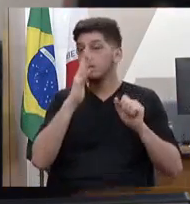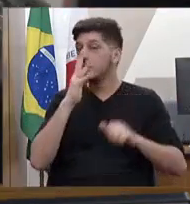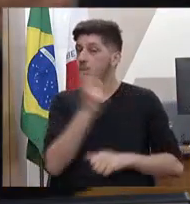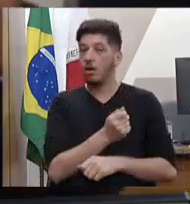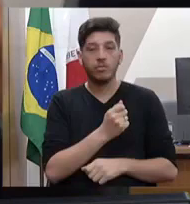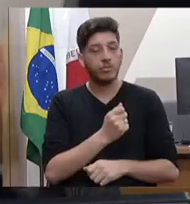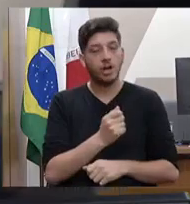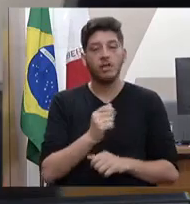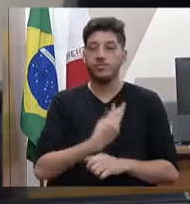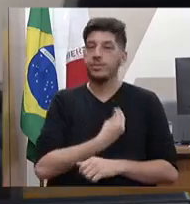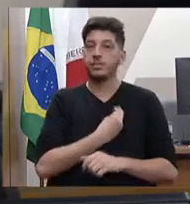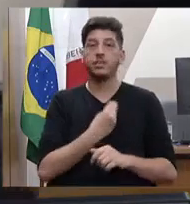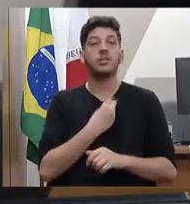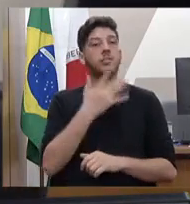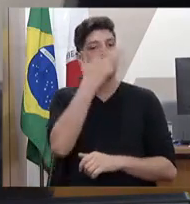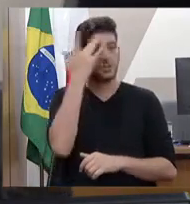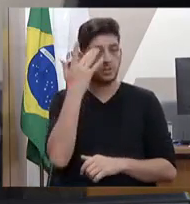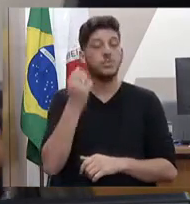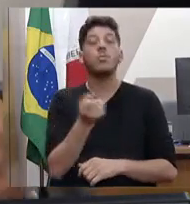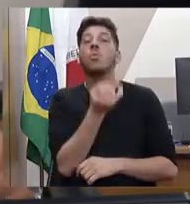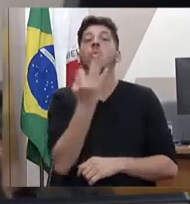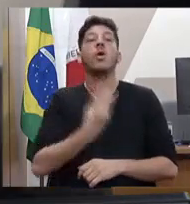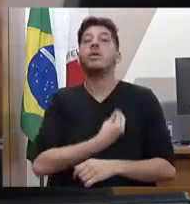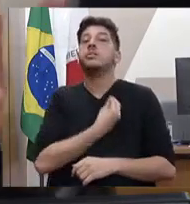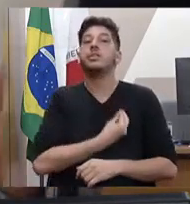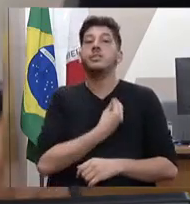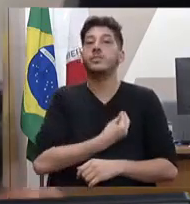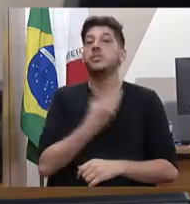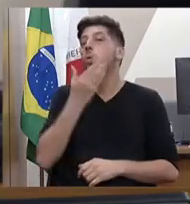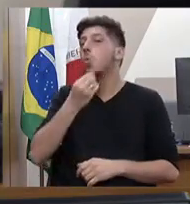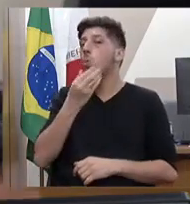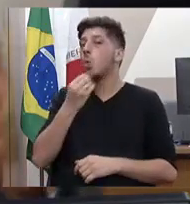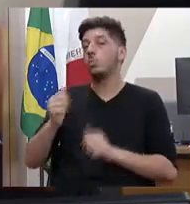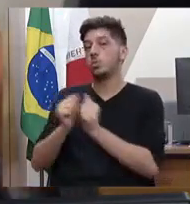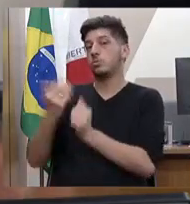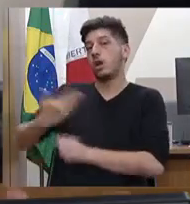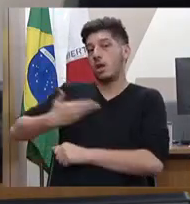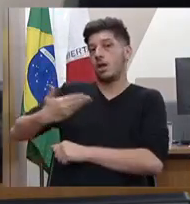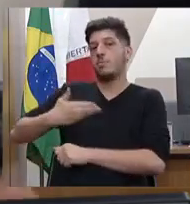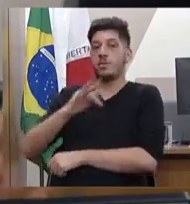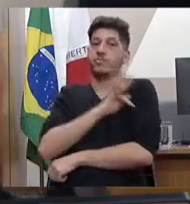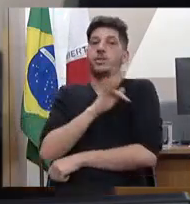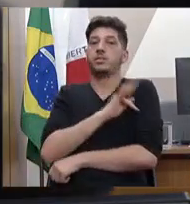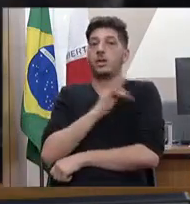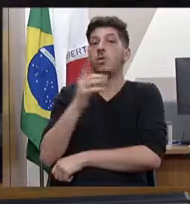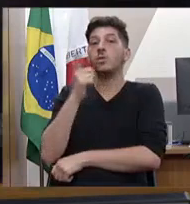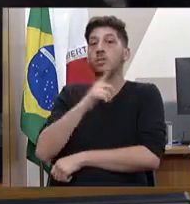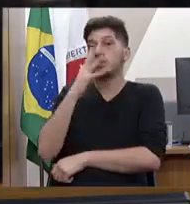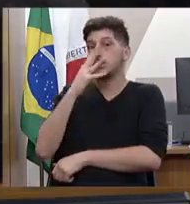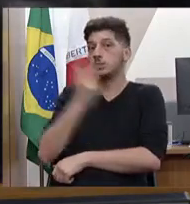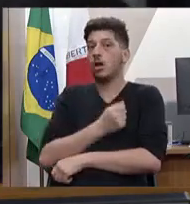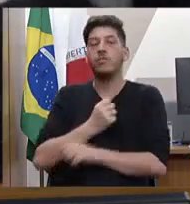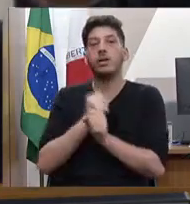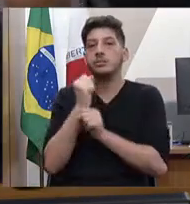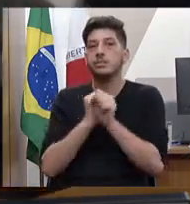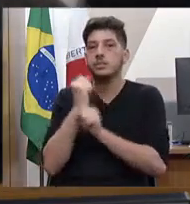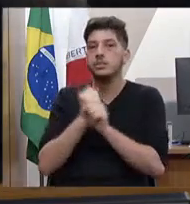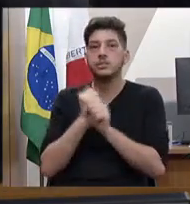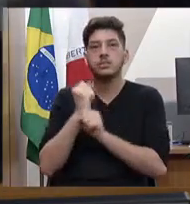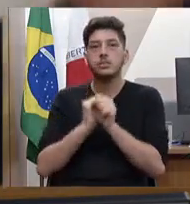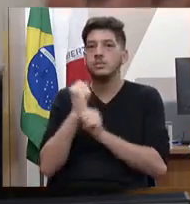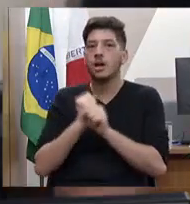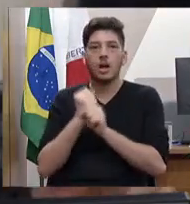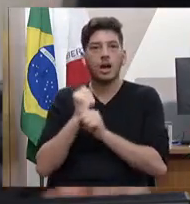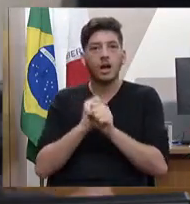vida de uma pessoa então quantas vidas o Airton e seus companheiros e os nossos fiscais salvaram nesses anos todos dessa família gerado